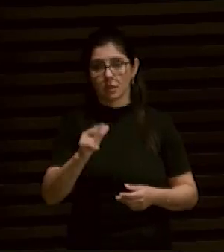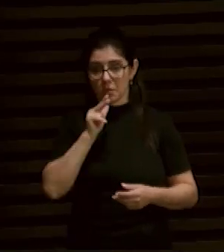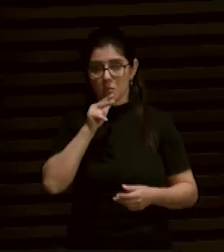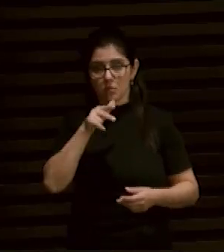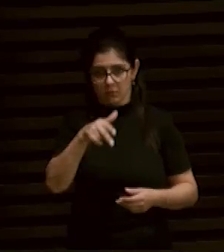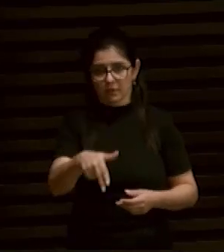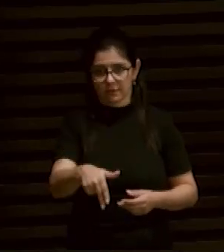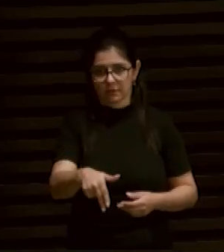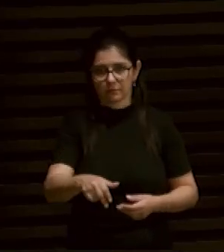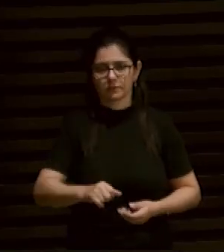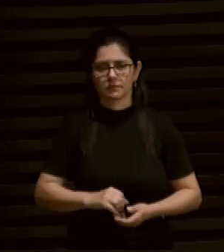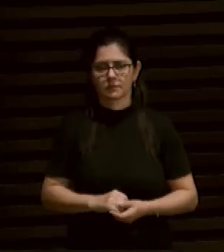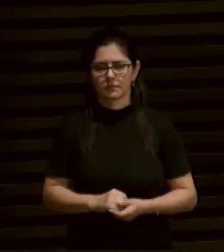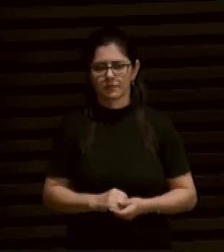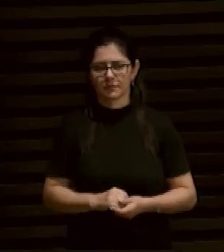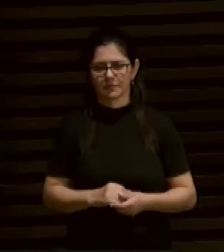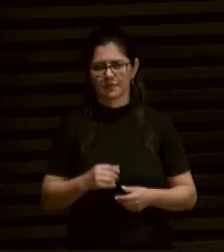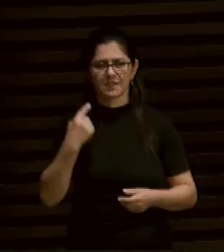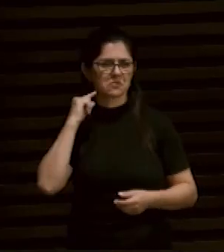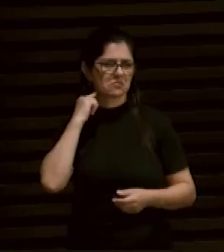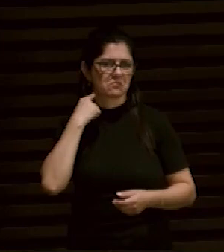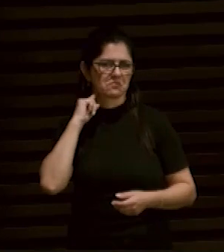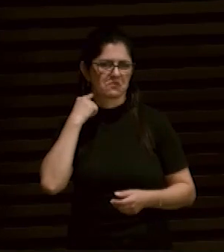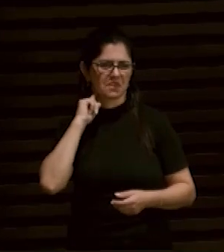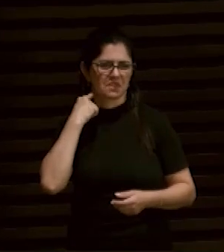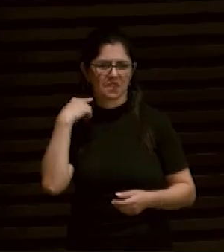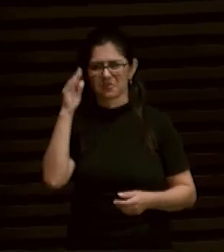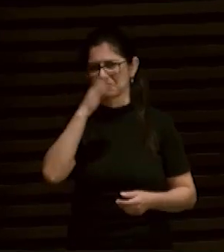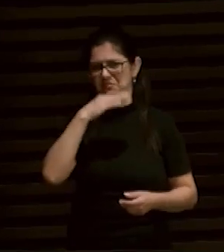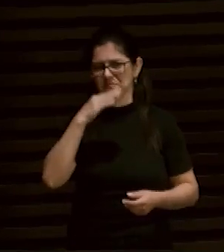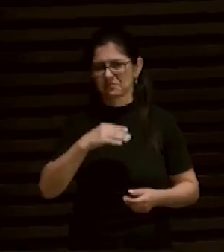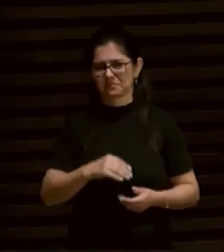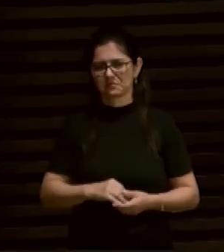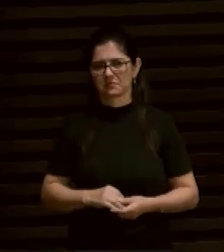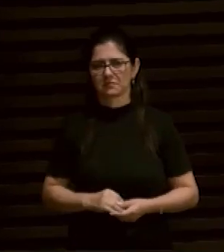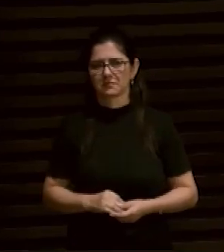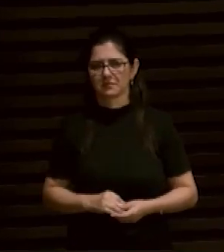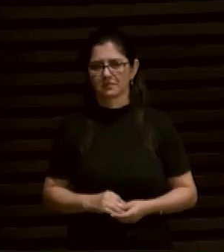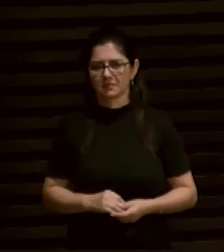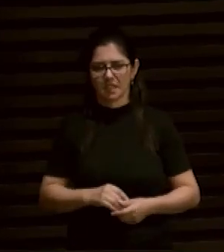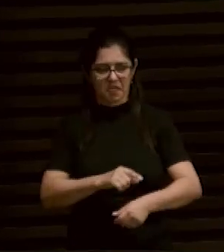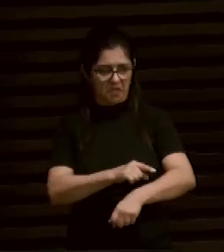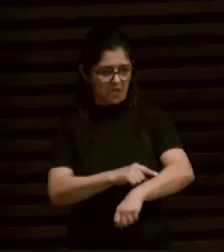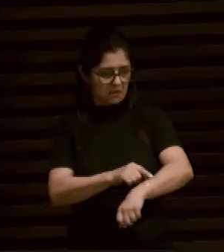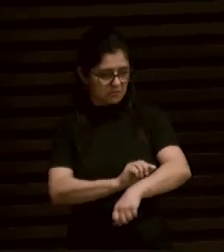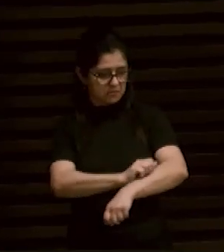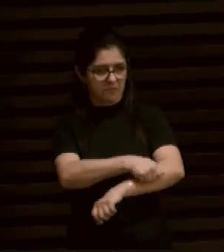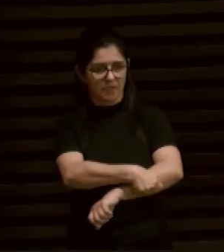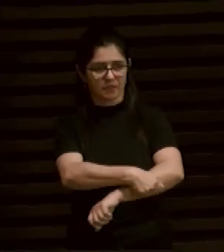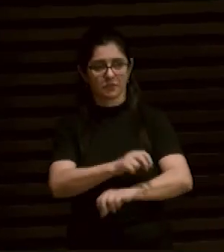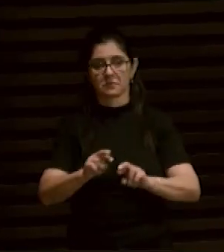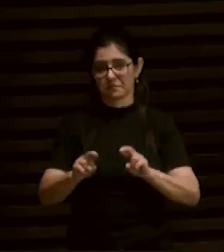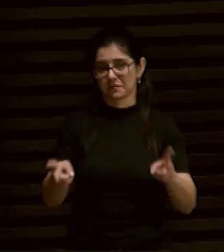Ele estava sujo, estava fedendo. A sua cor de pele era diferente, meus irmãos. O seu